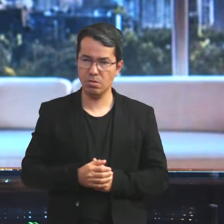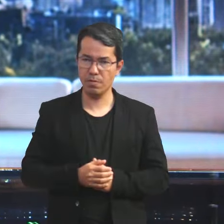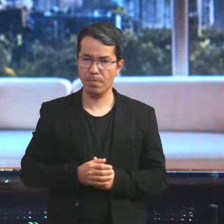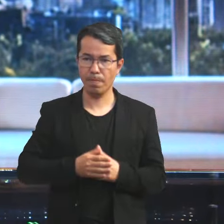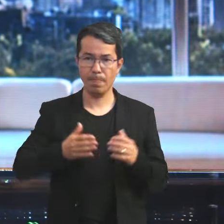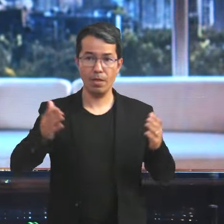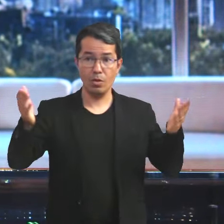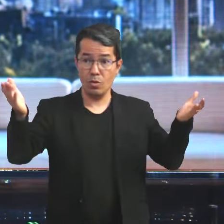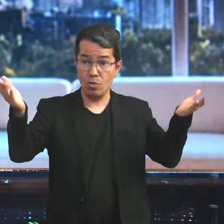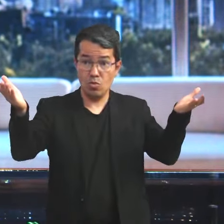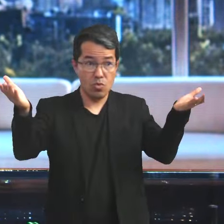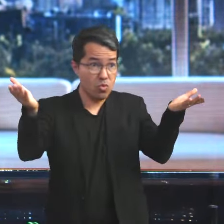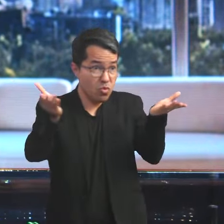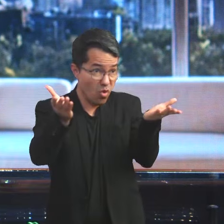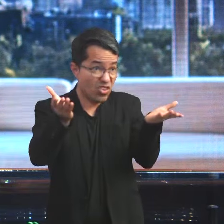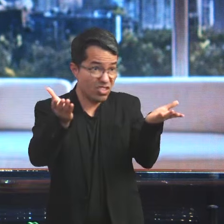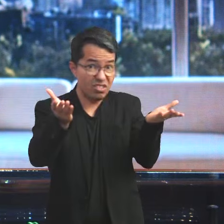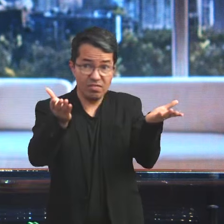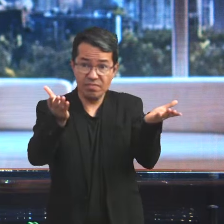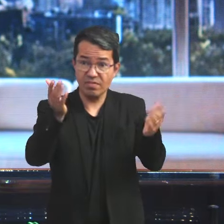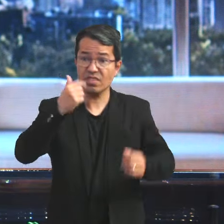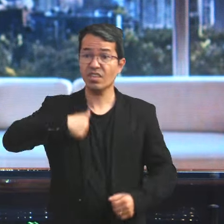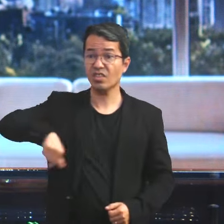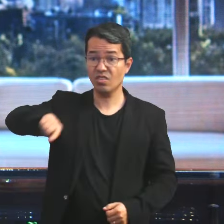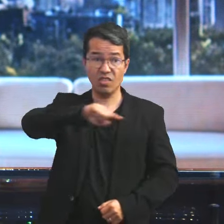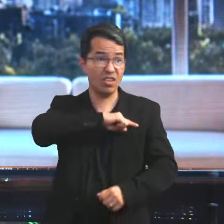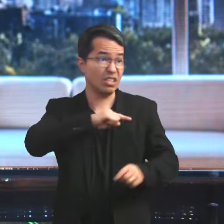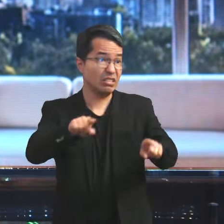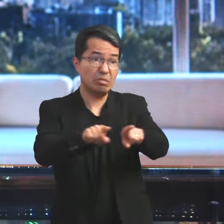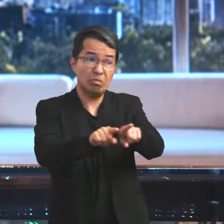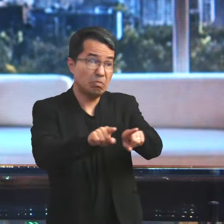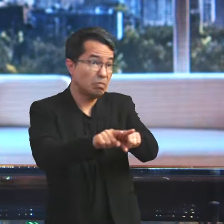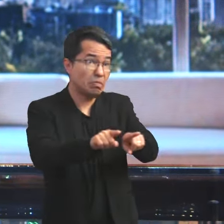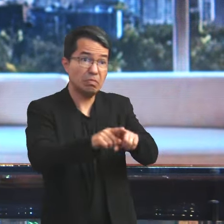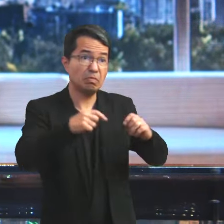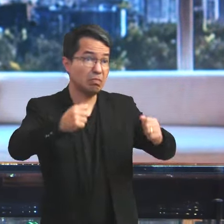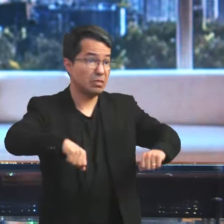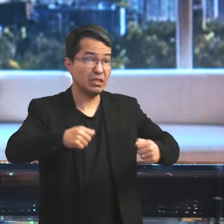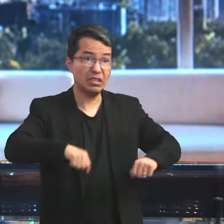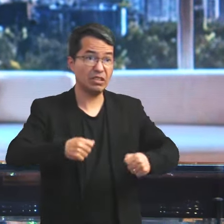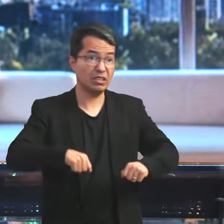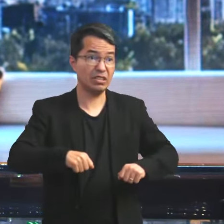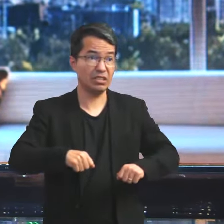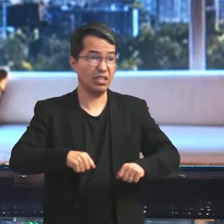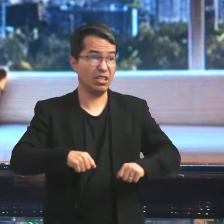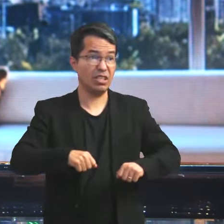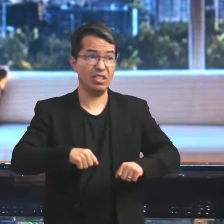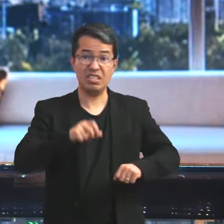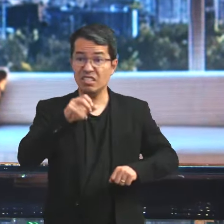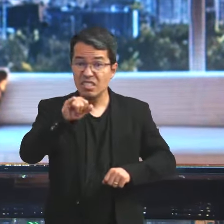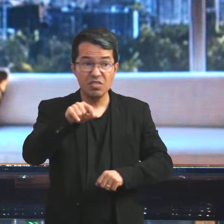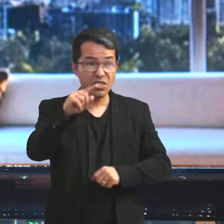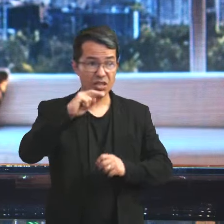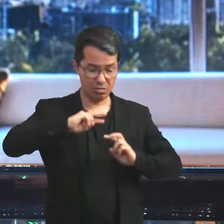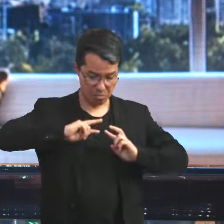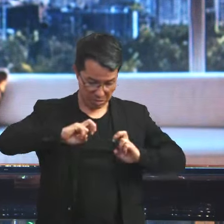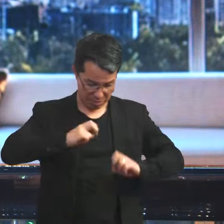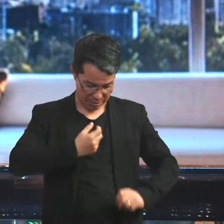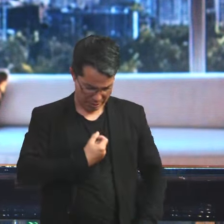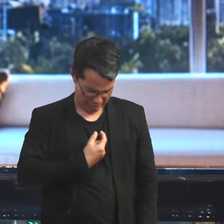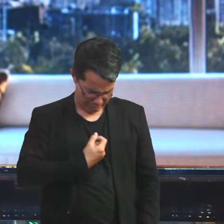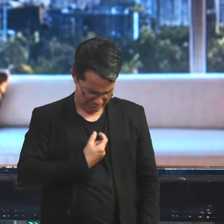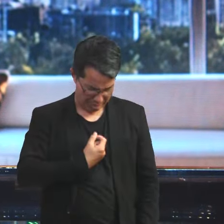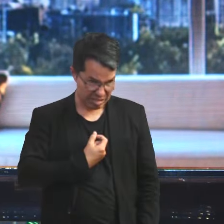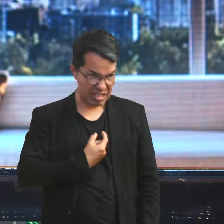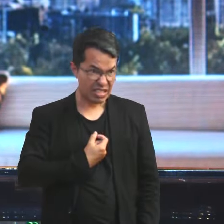aumentar a nossa paixão eu creio que eu posso fazer com